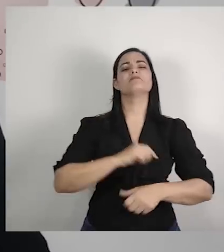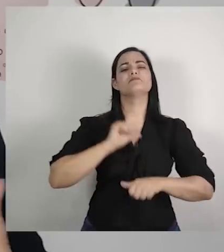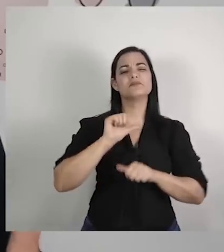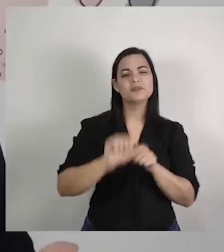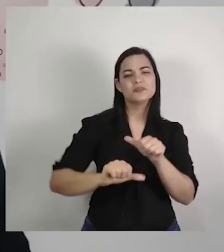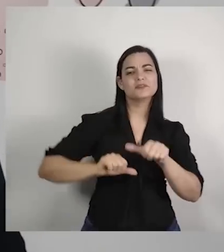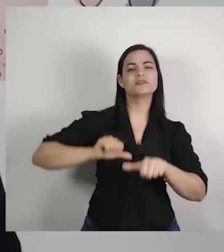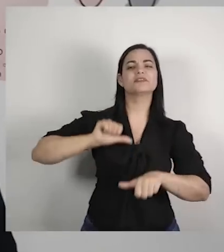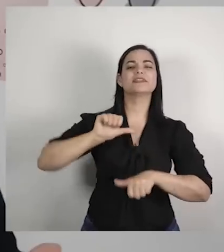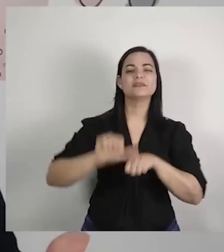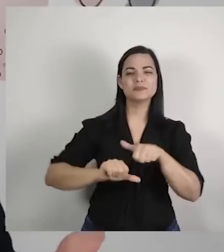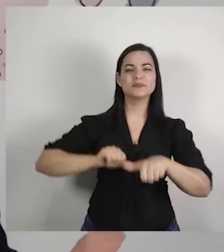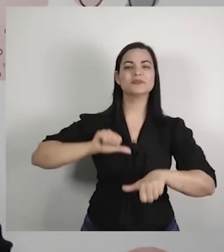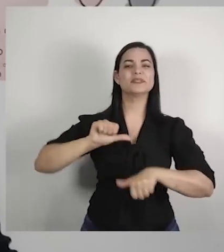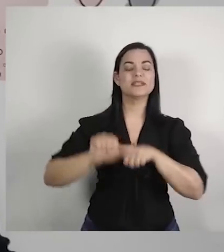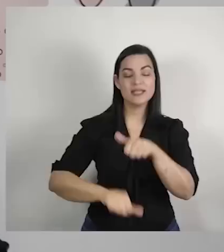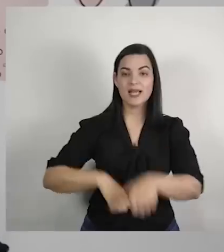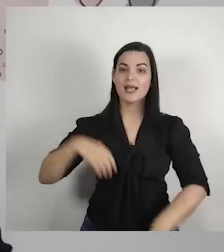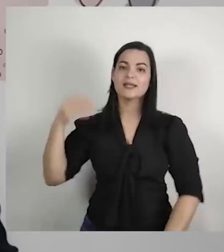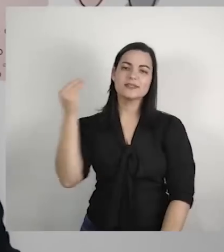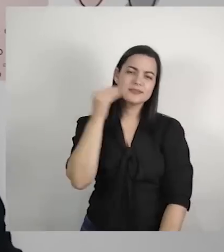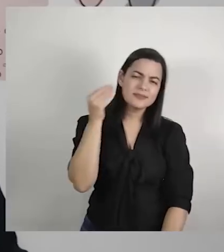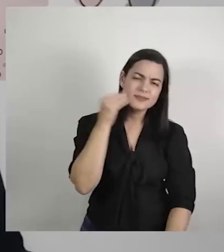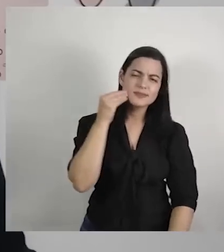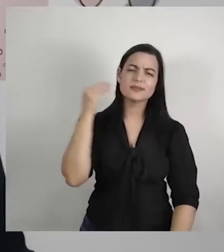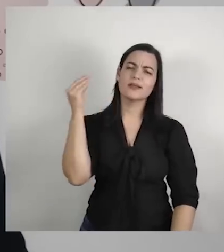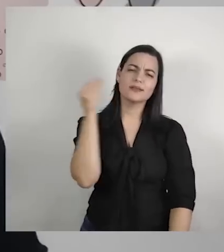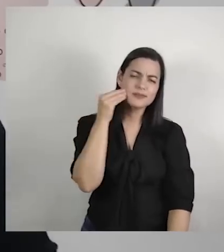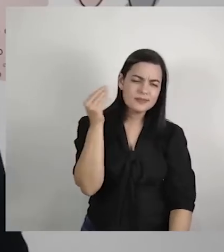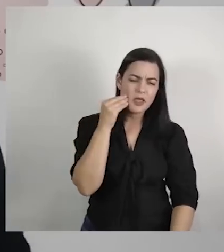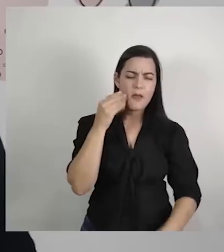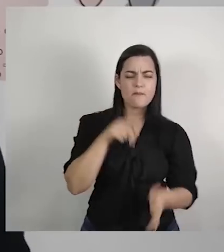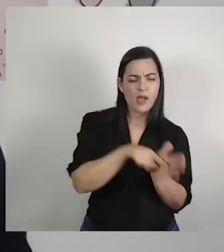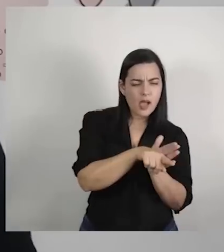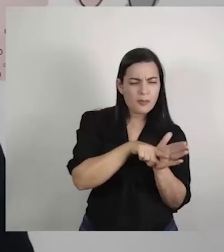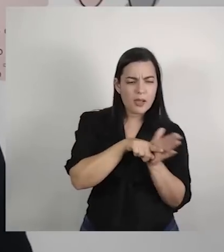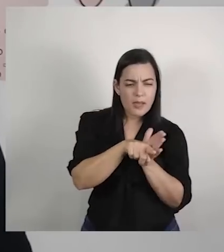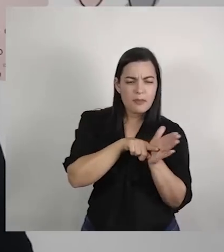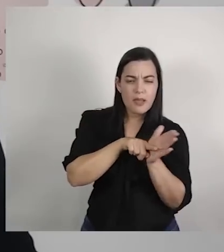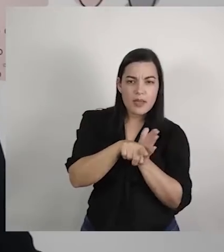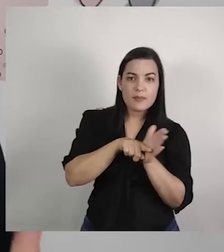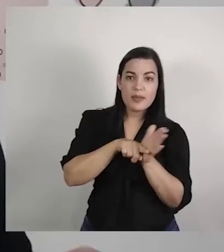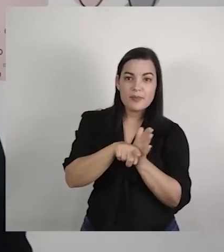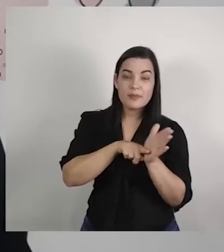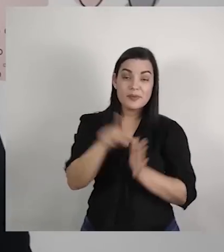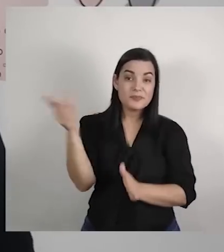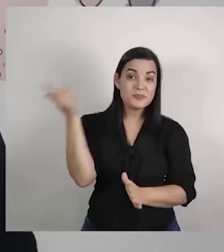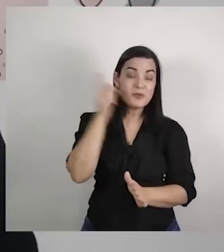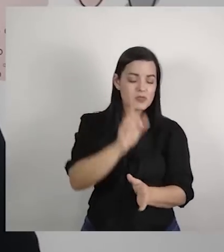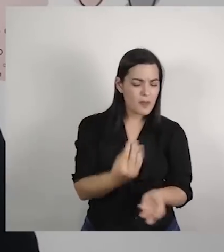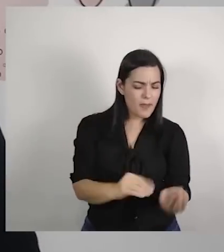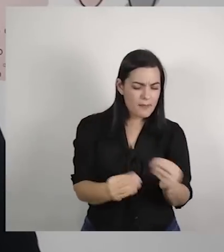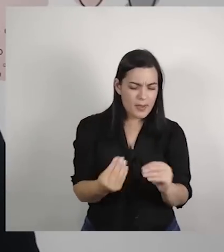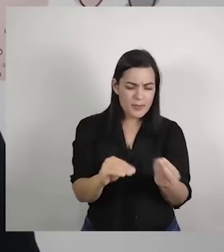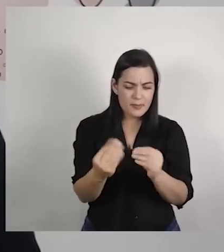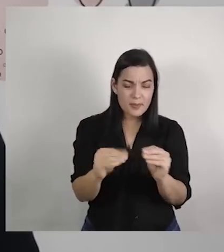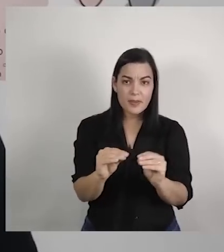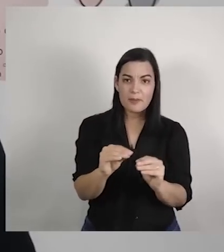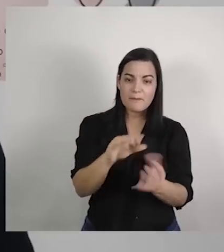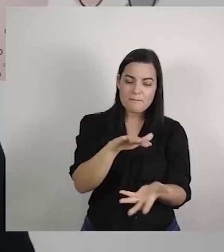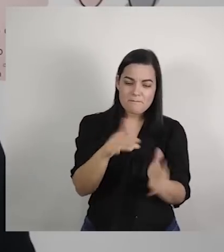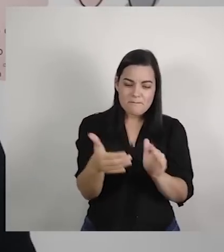Então, foram muitas mudanças e muitas tentativas sendo investigadas aí para construir esses